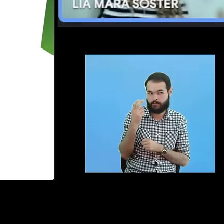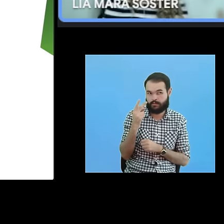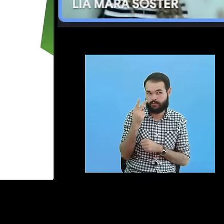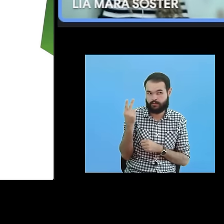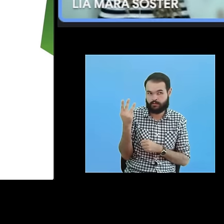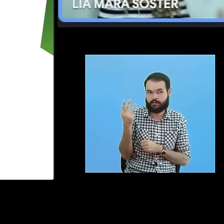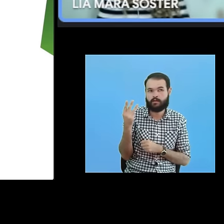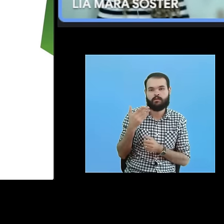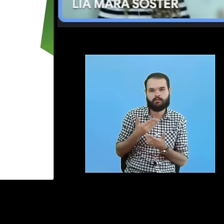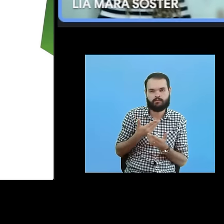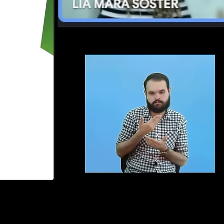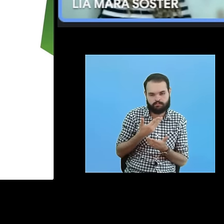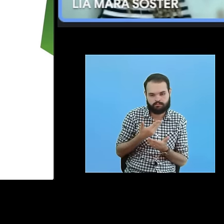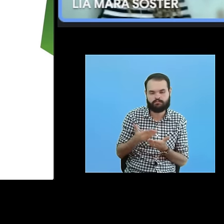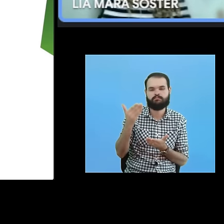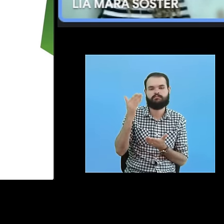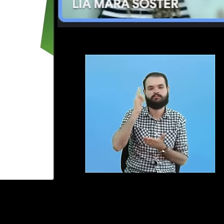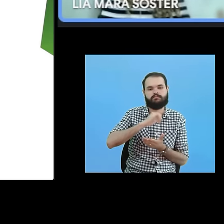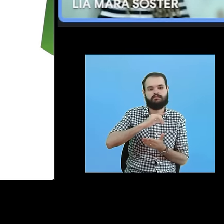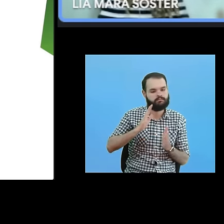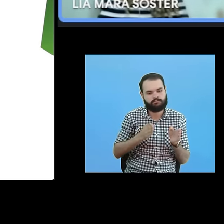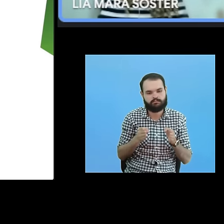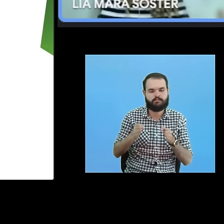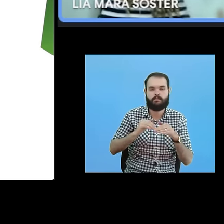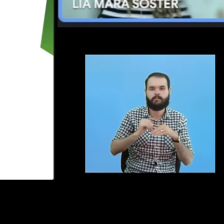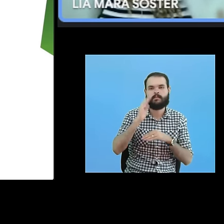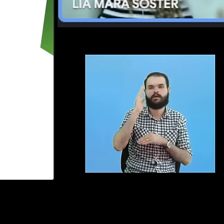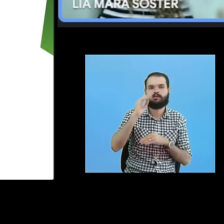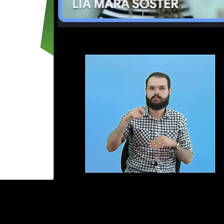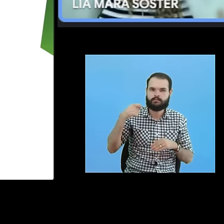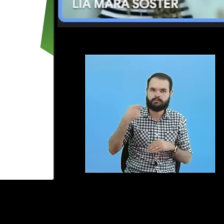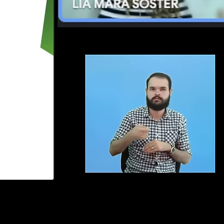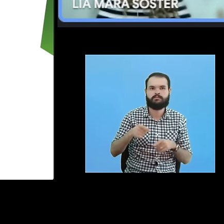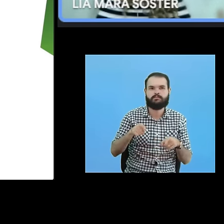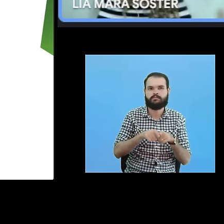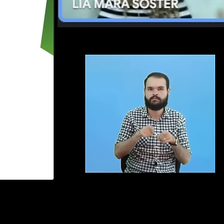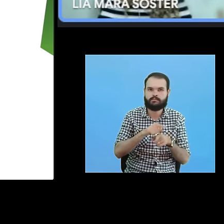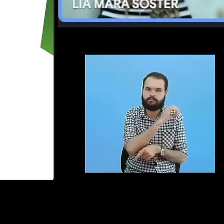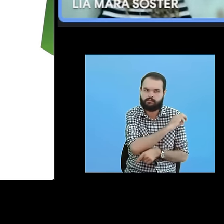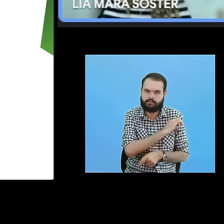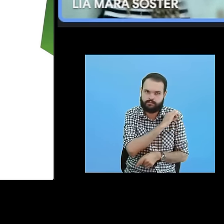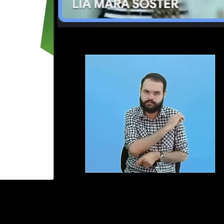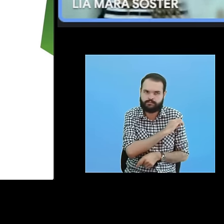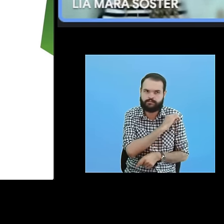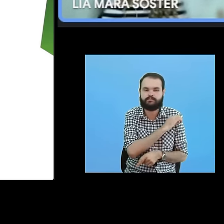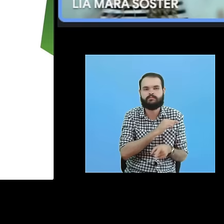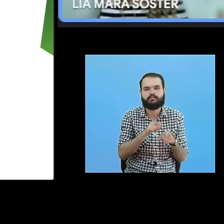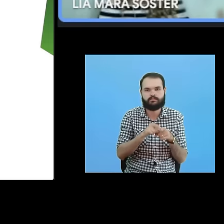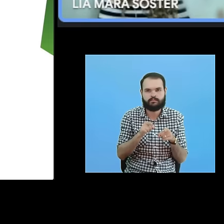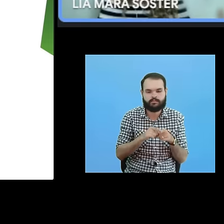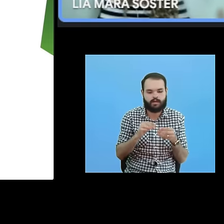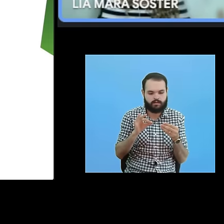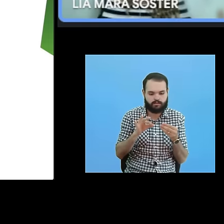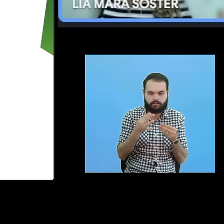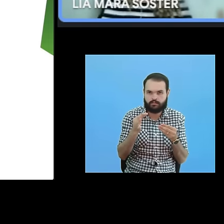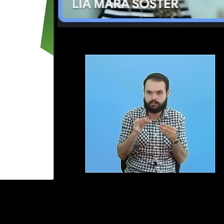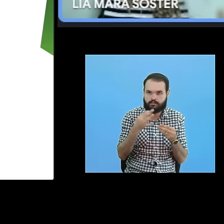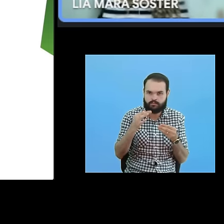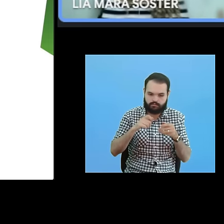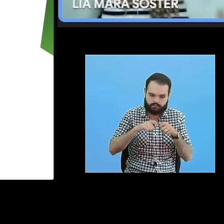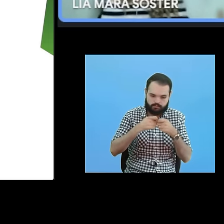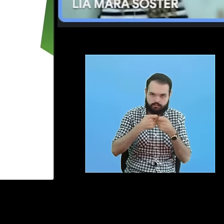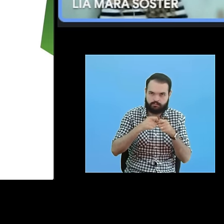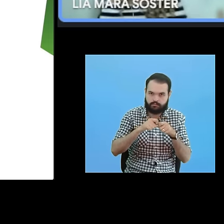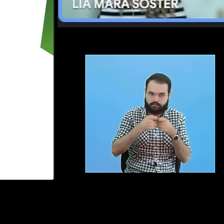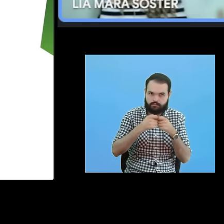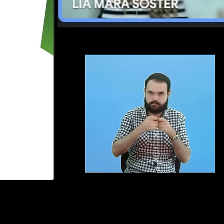conseguimos caminhar um pouco mais nesse sentido, conseguimos trabalhar então as oficinas já com o crochê intermediário, onde